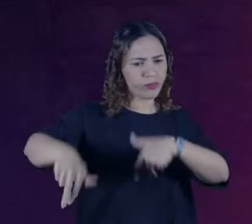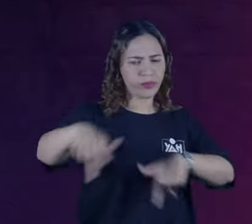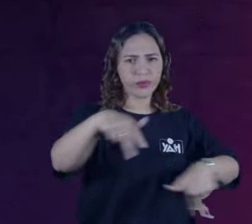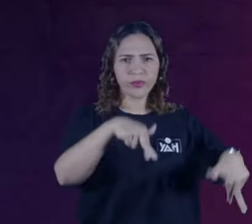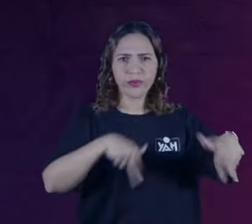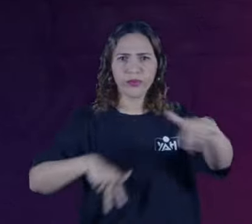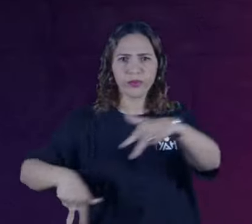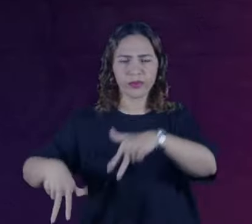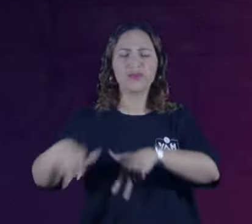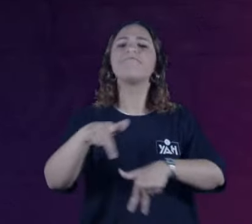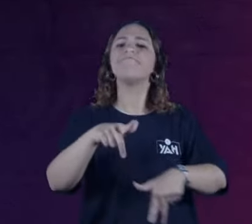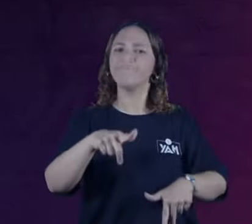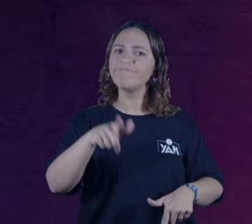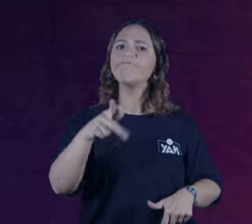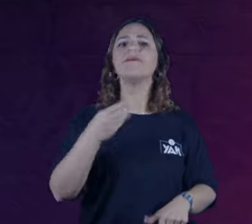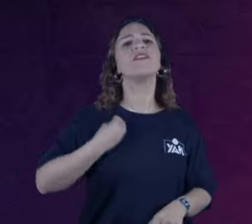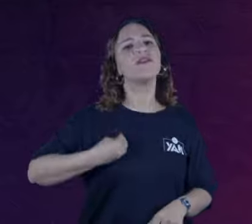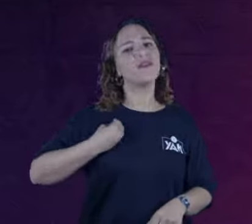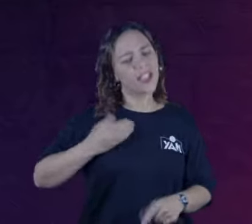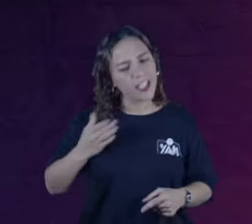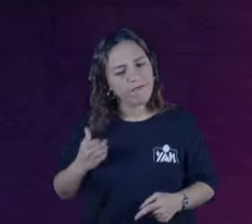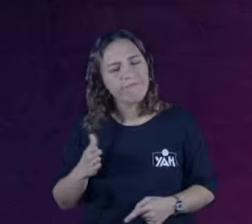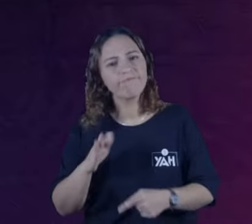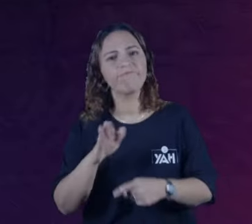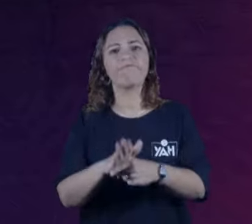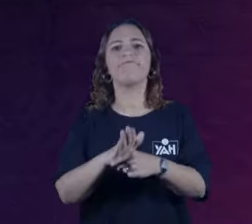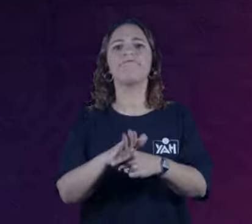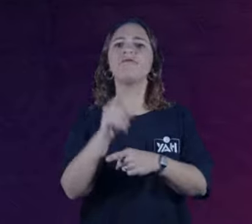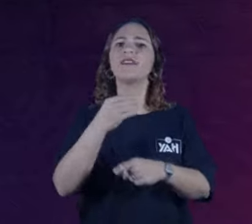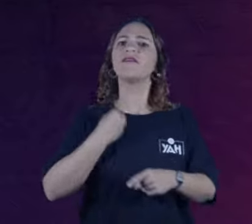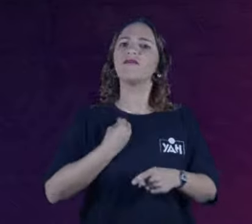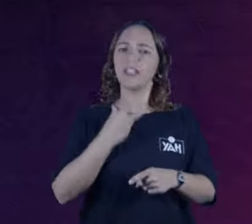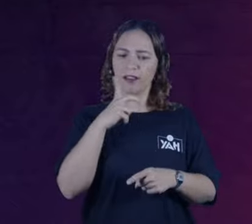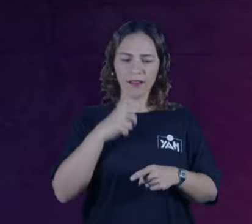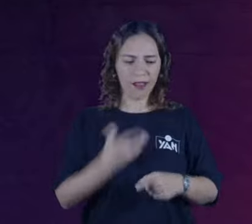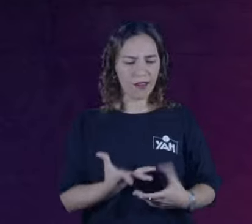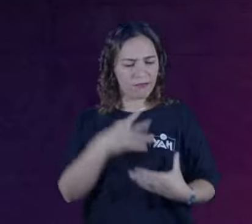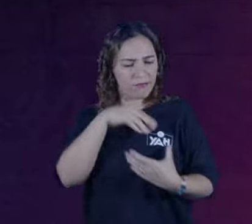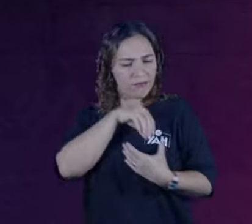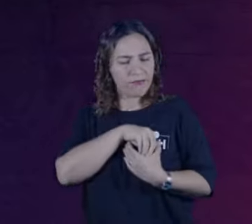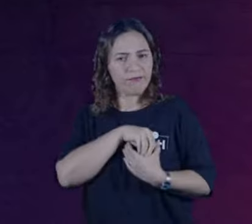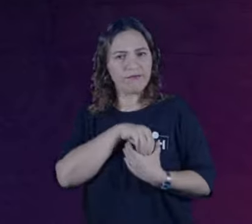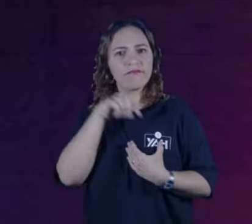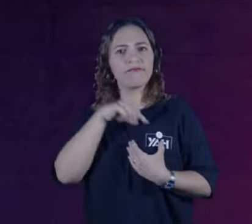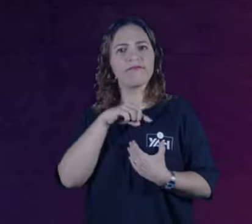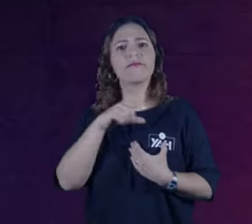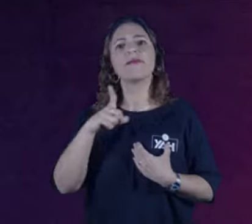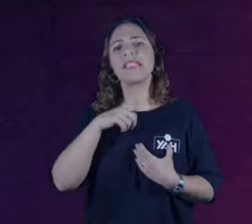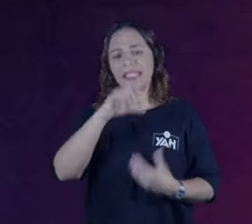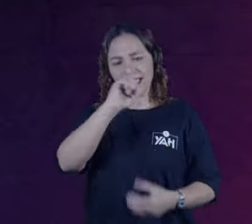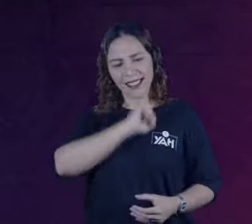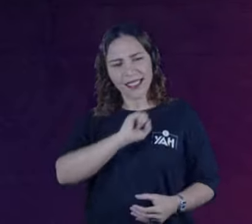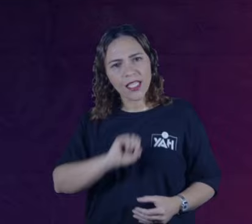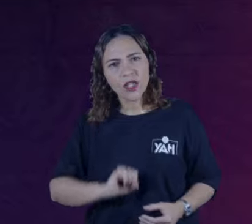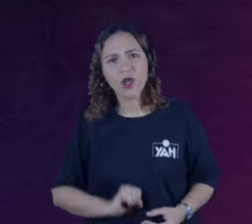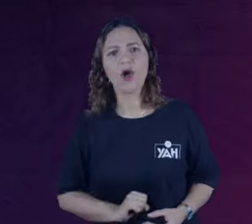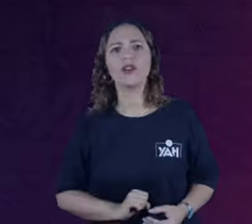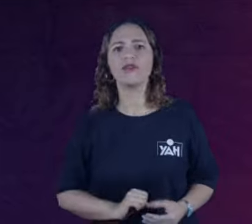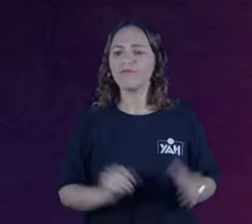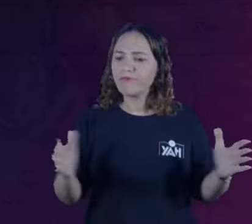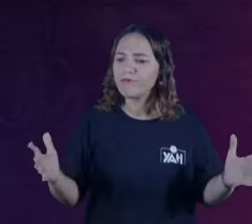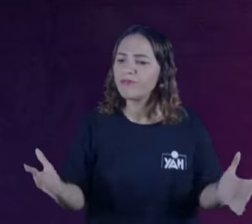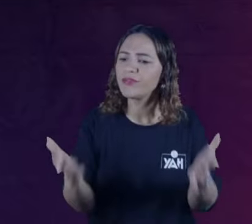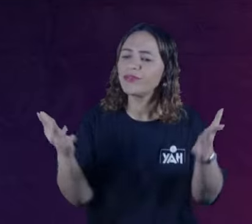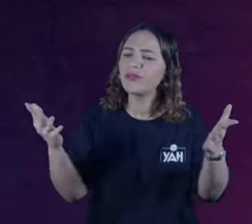sois edificados, casa espiritual, para ser de sacerdócio santo, a fim